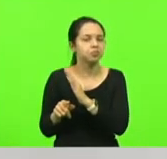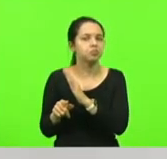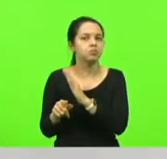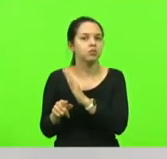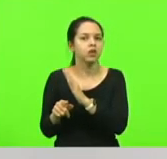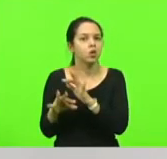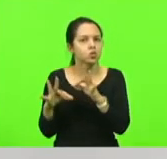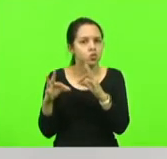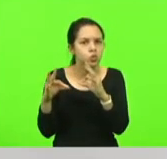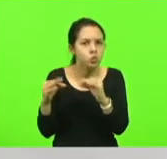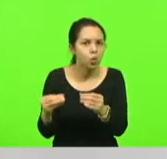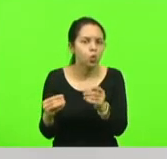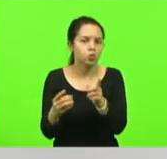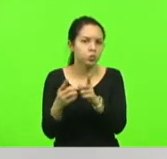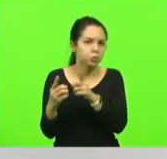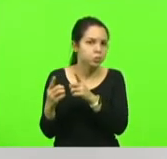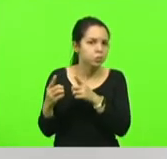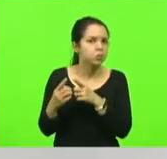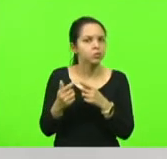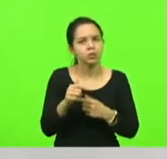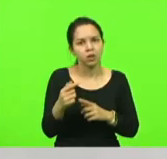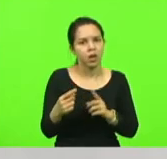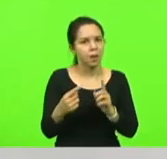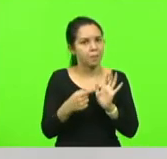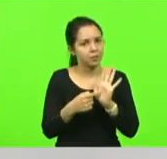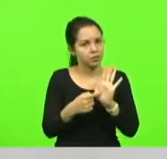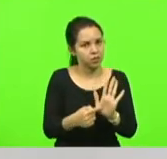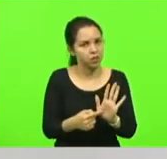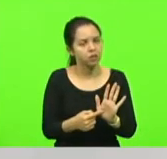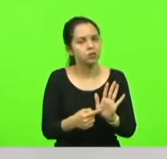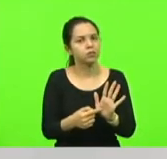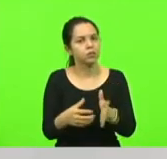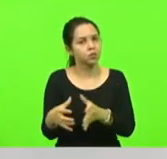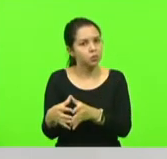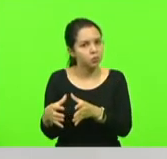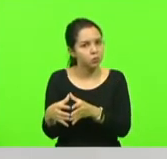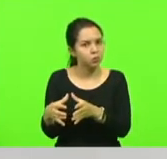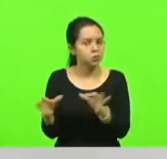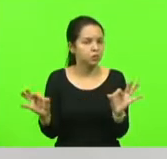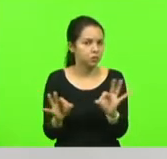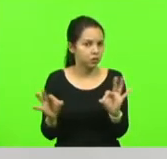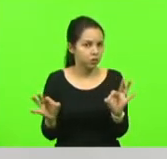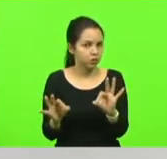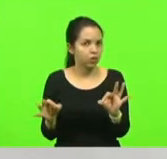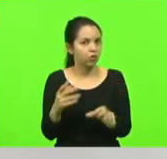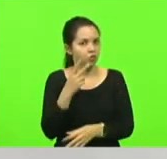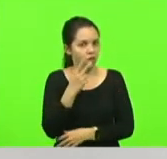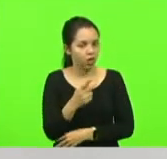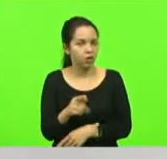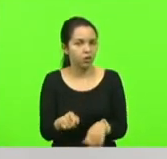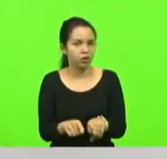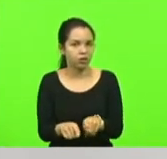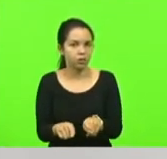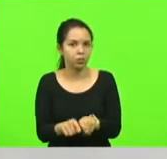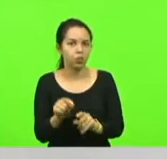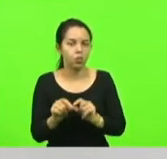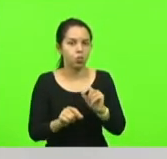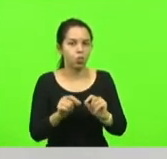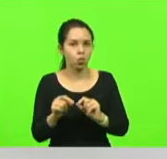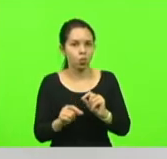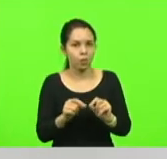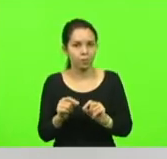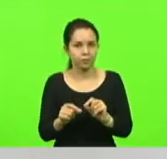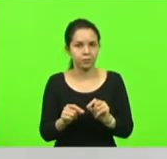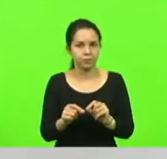os pontos apresentados pelo segmento. E até usei o termo para ele que, na minha opinião, foi só feito para